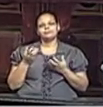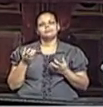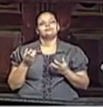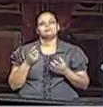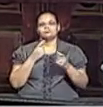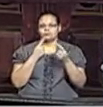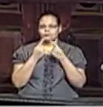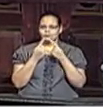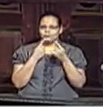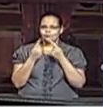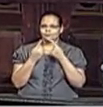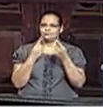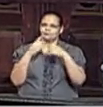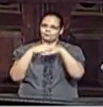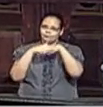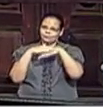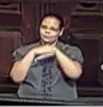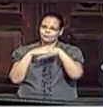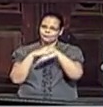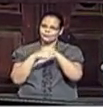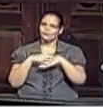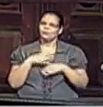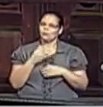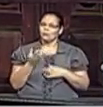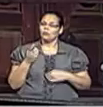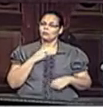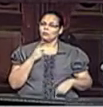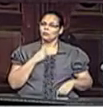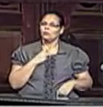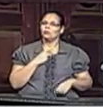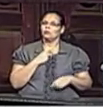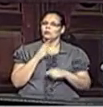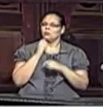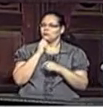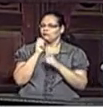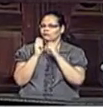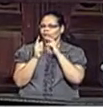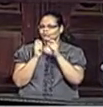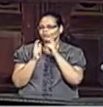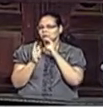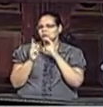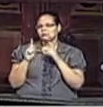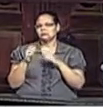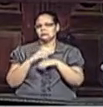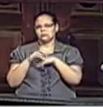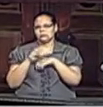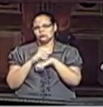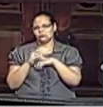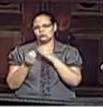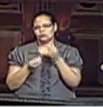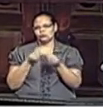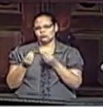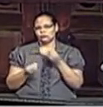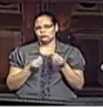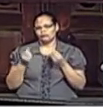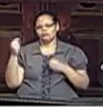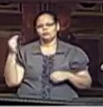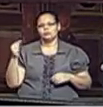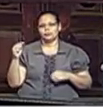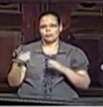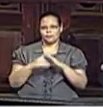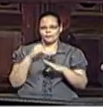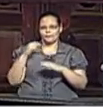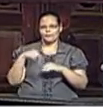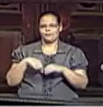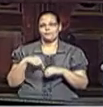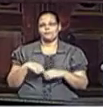a dialogar com aqueles que têm sido críticos à mensagem da maneira com que ela foi para cá enviada. Acho